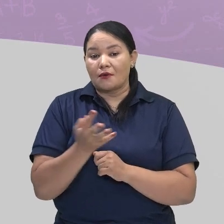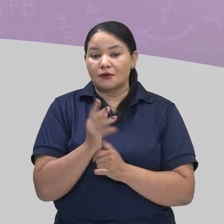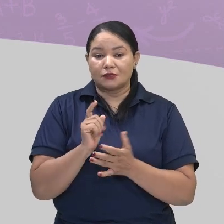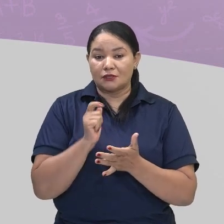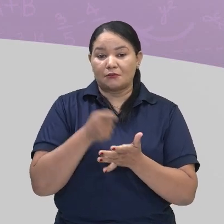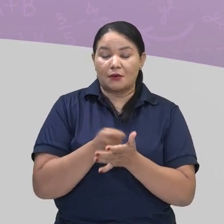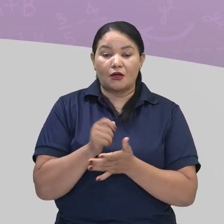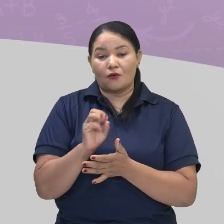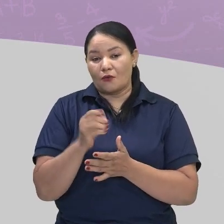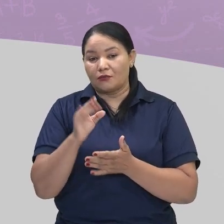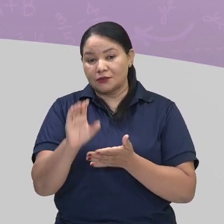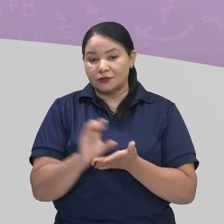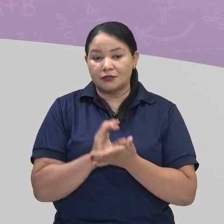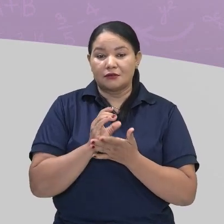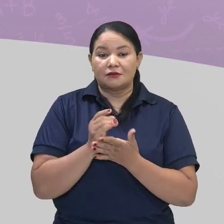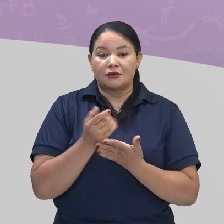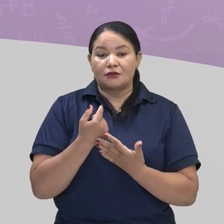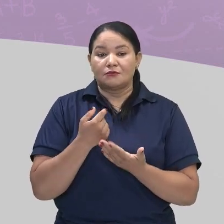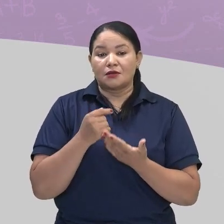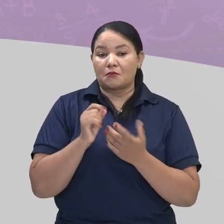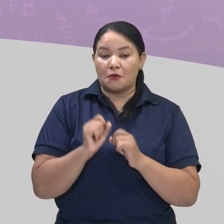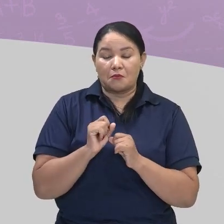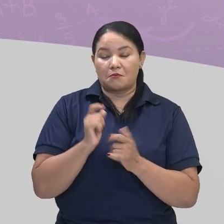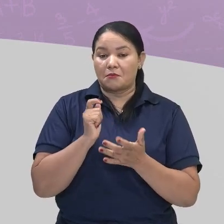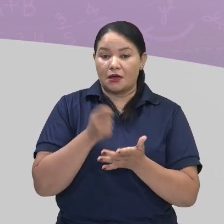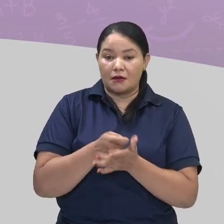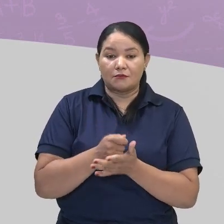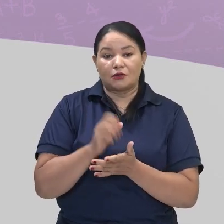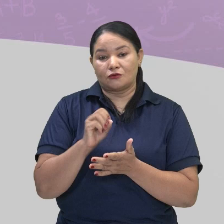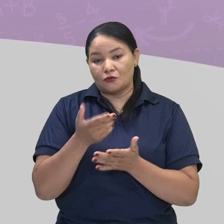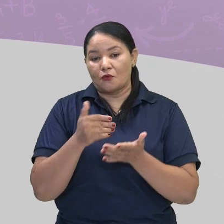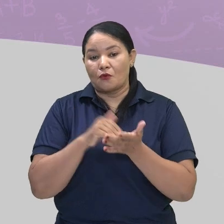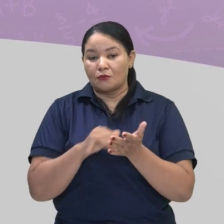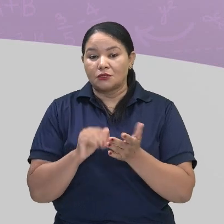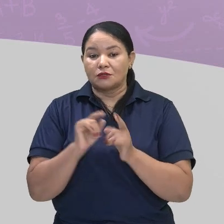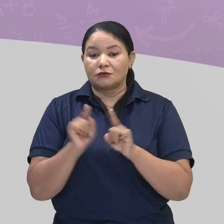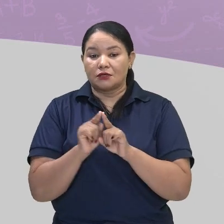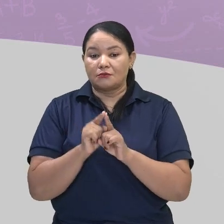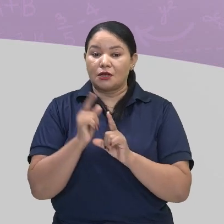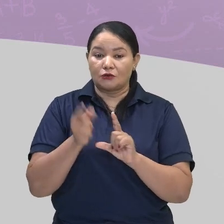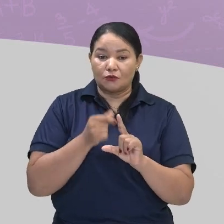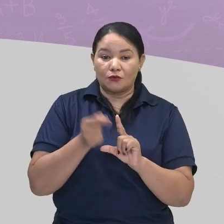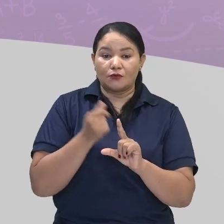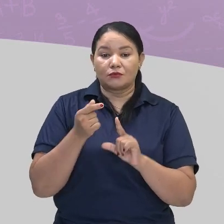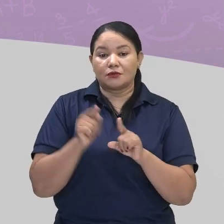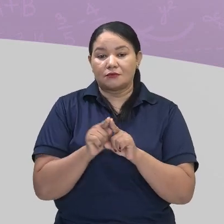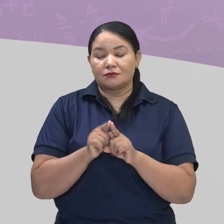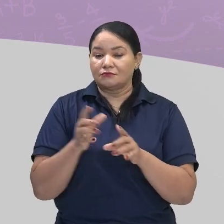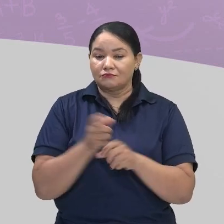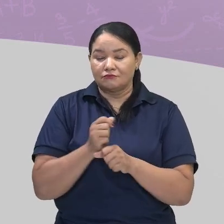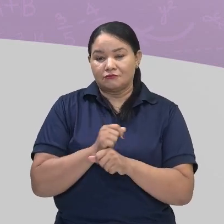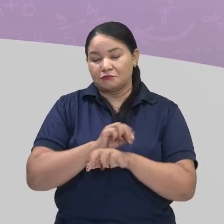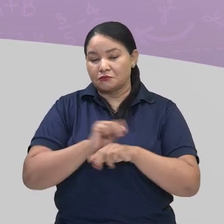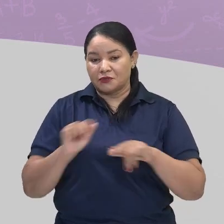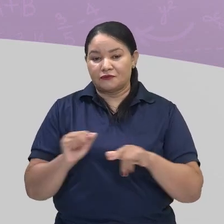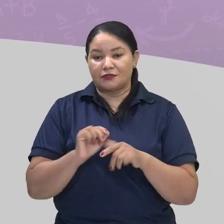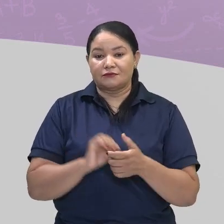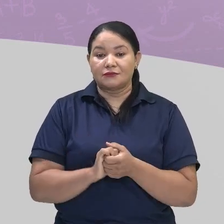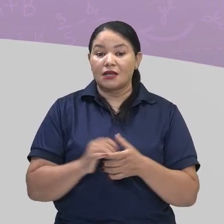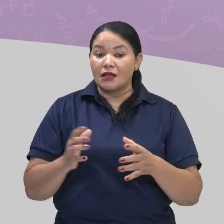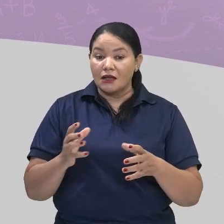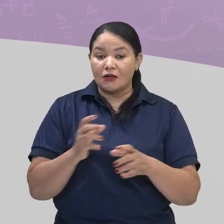ou recebida a título de pagamento, comissão, lucro e etc.